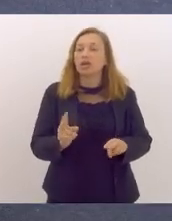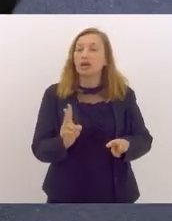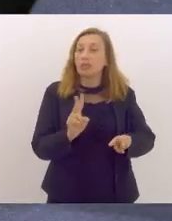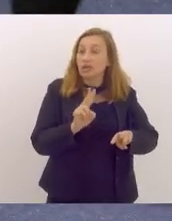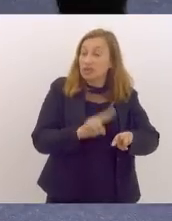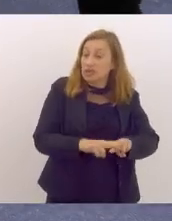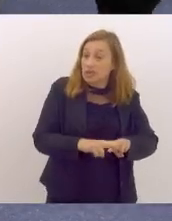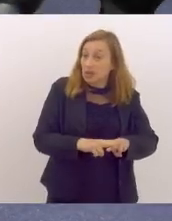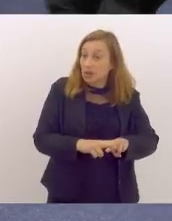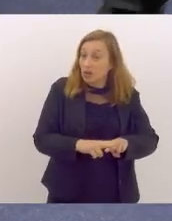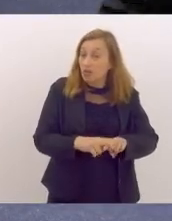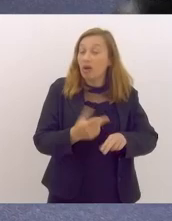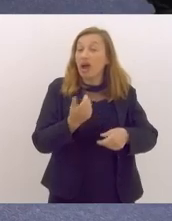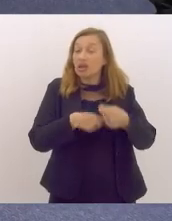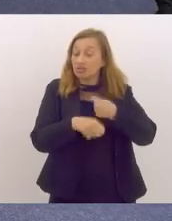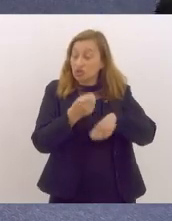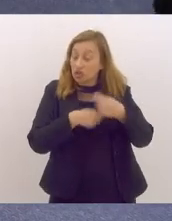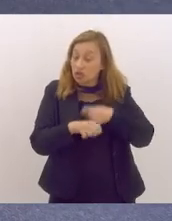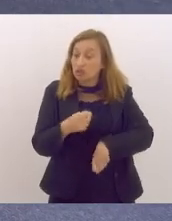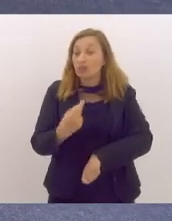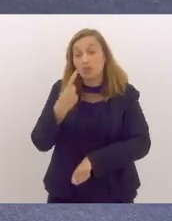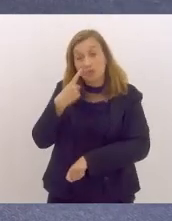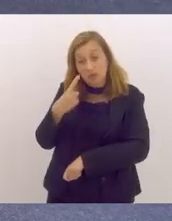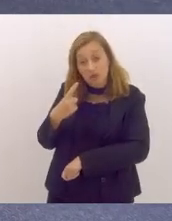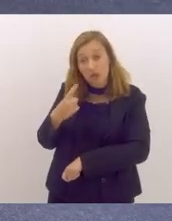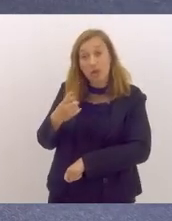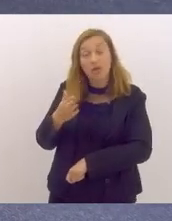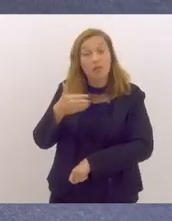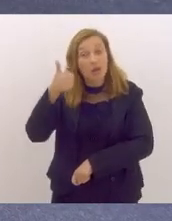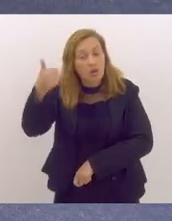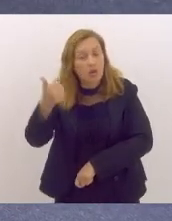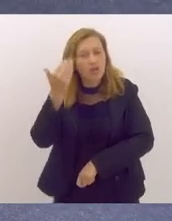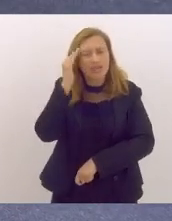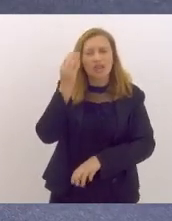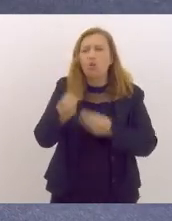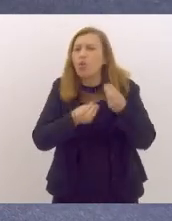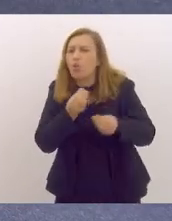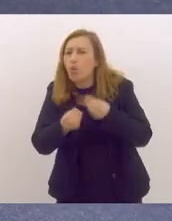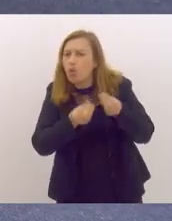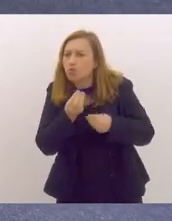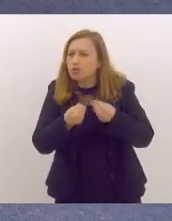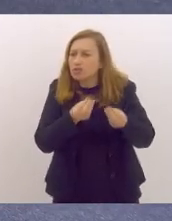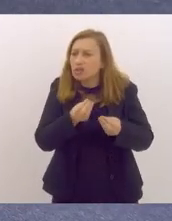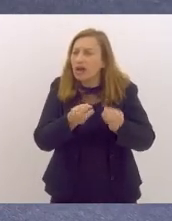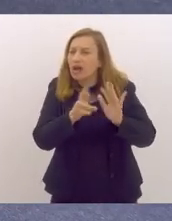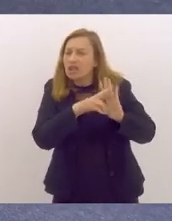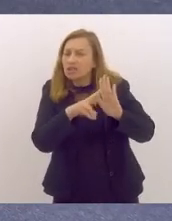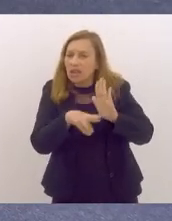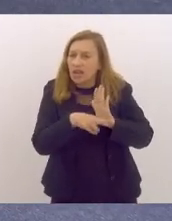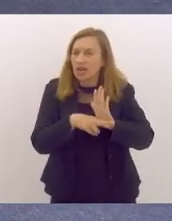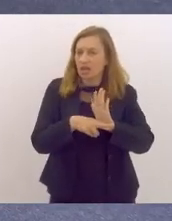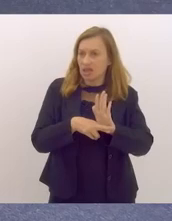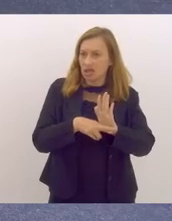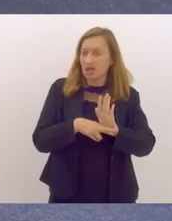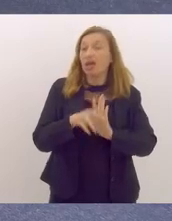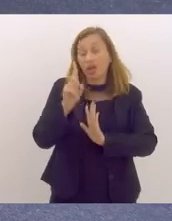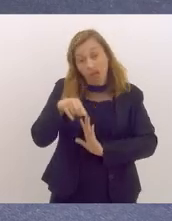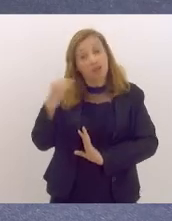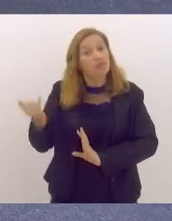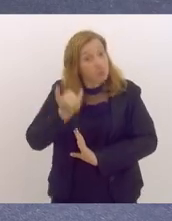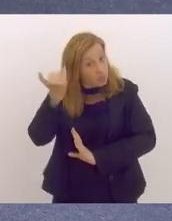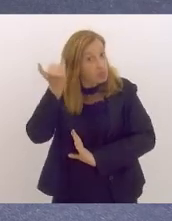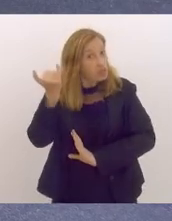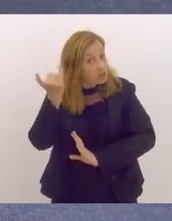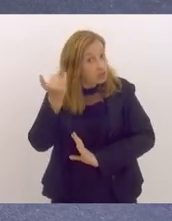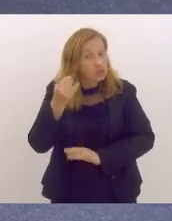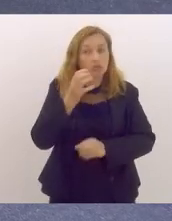que é um assunto que temos que trazer à tona, entender como está sendo feito esse novo RDPM, que é de suma importância. Estamos